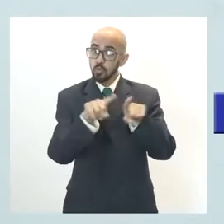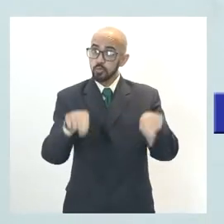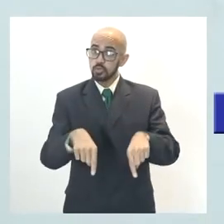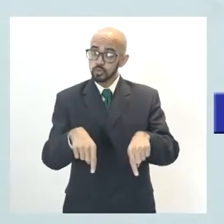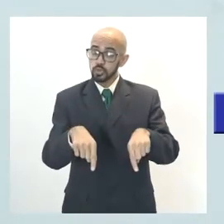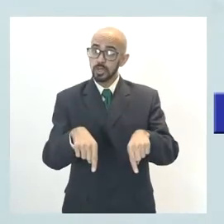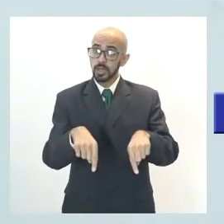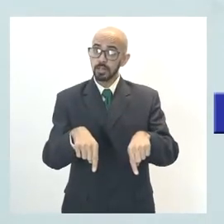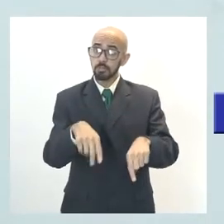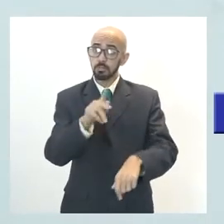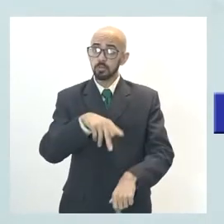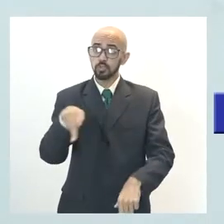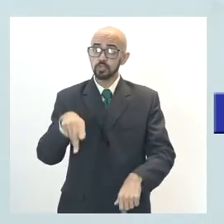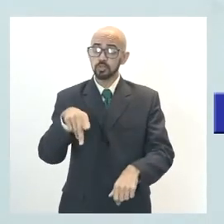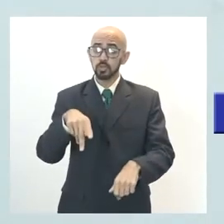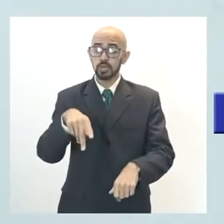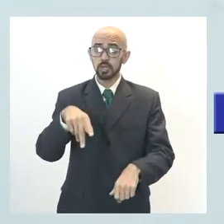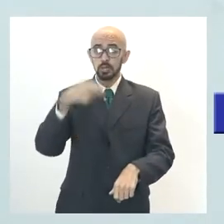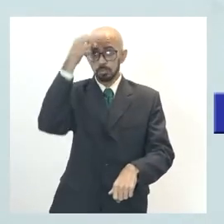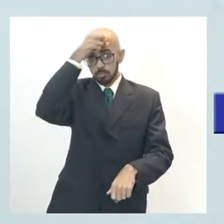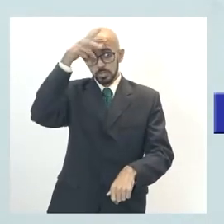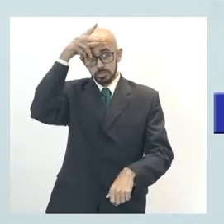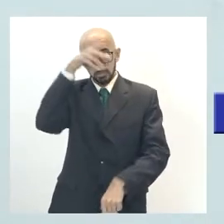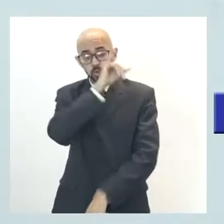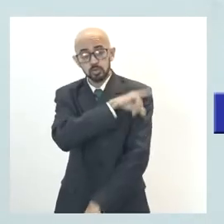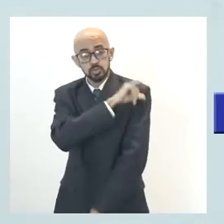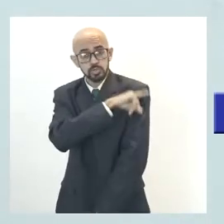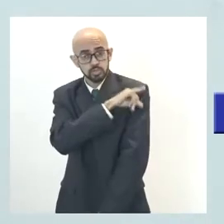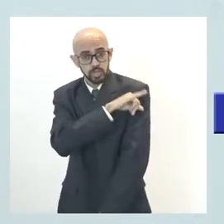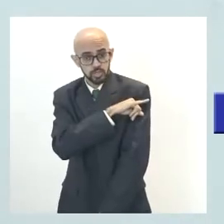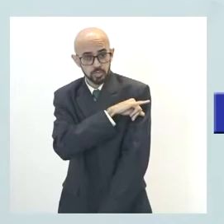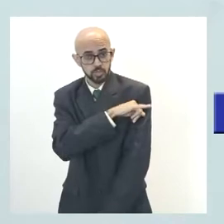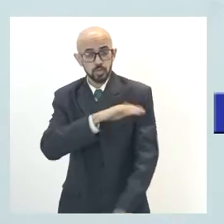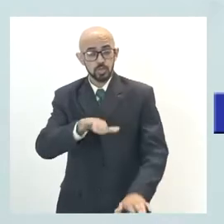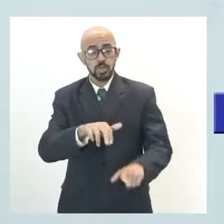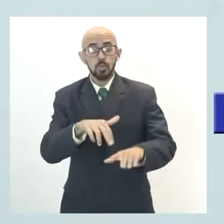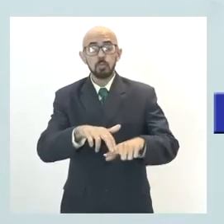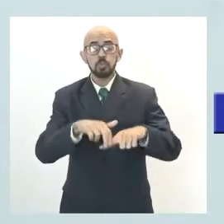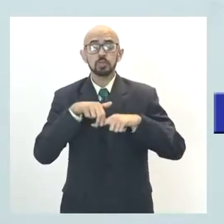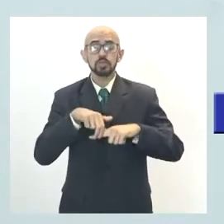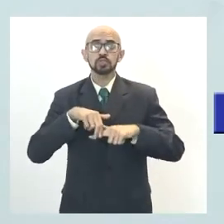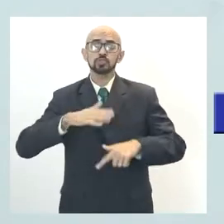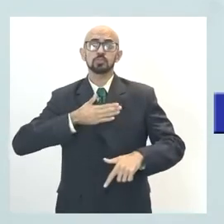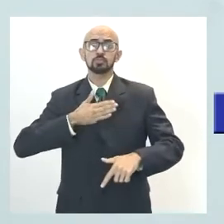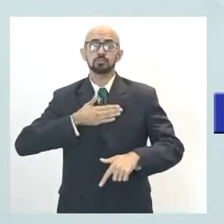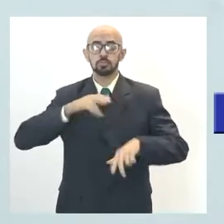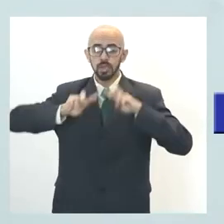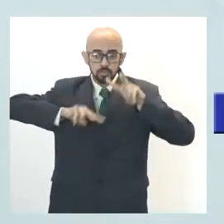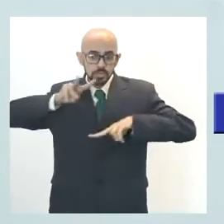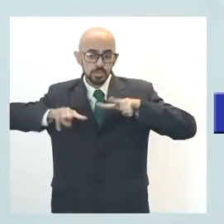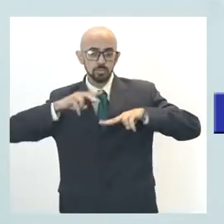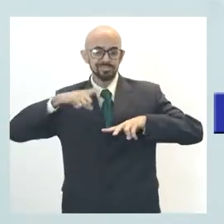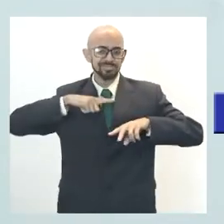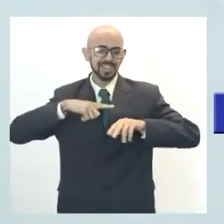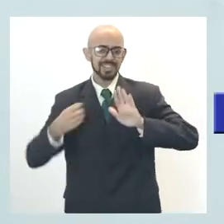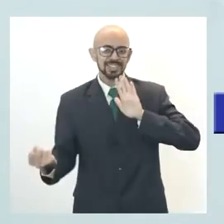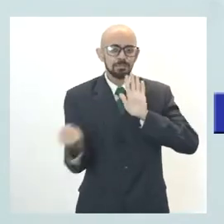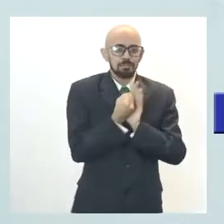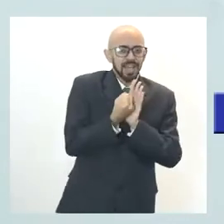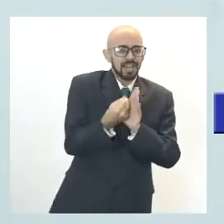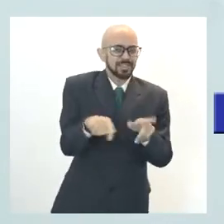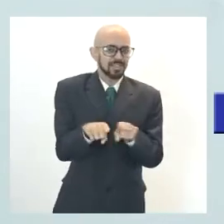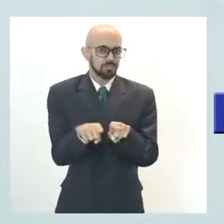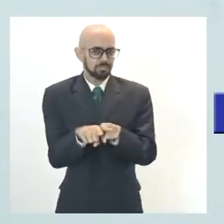da rede Municipal do Rio de Janeiro então também o meu olhar traz um pouco dessa marca é claro e